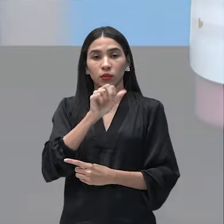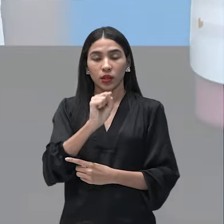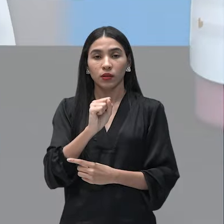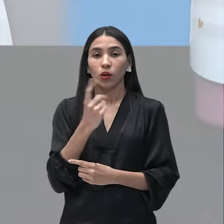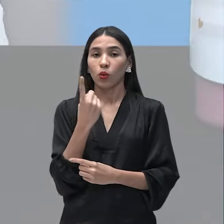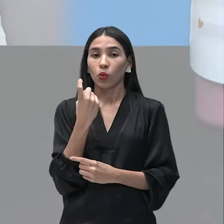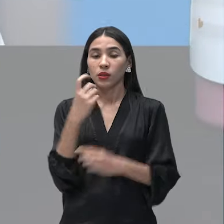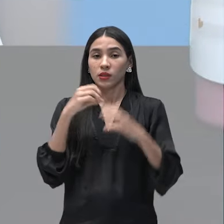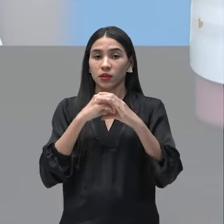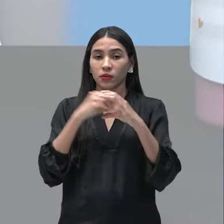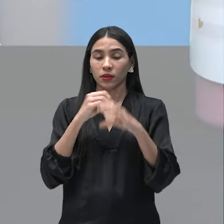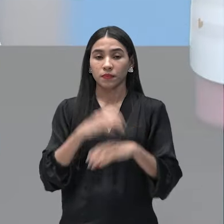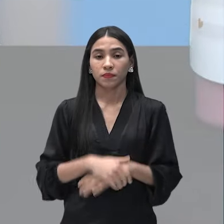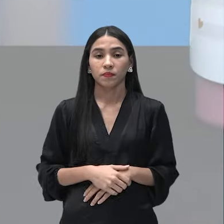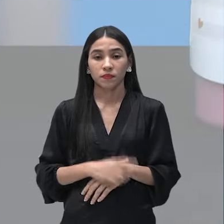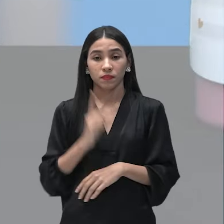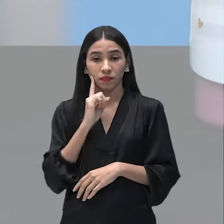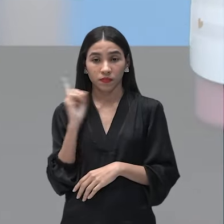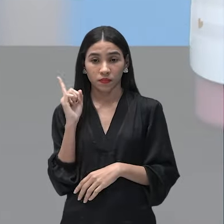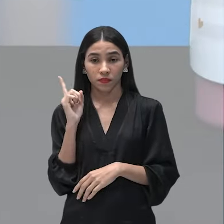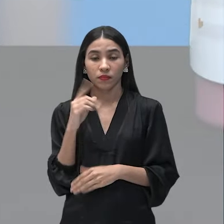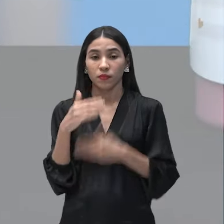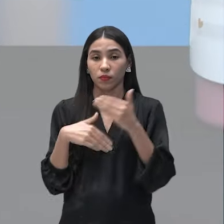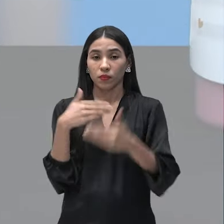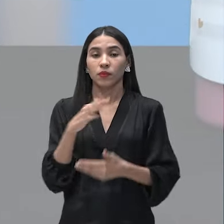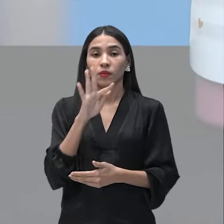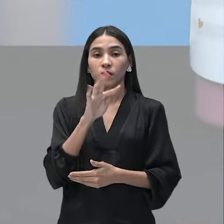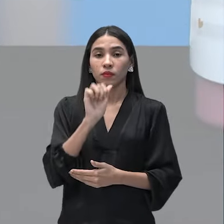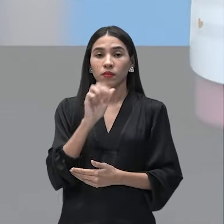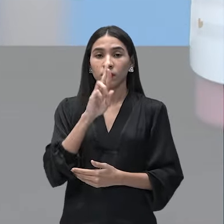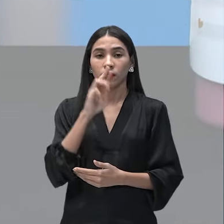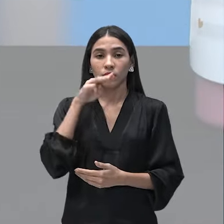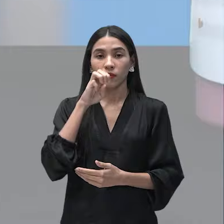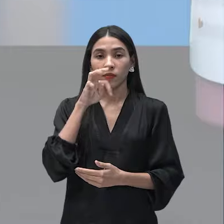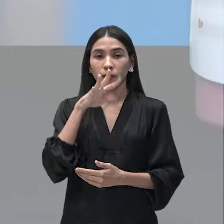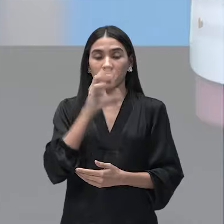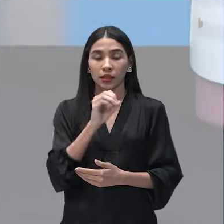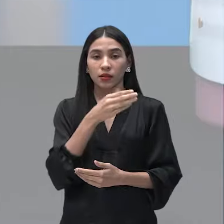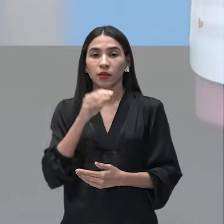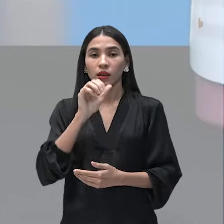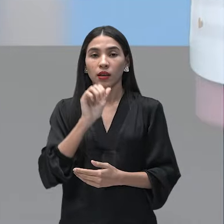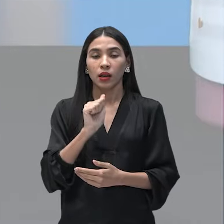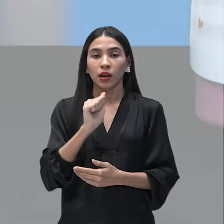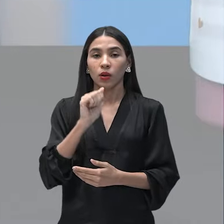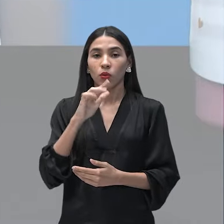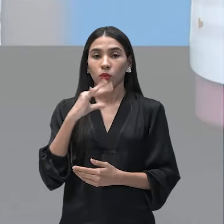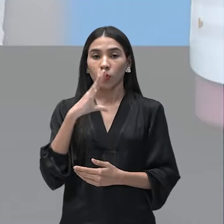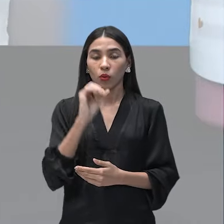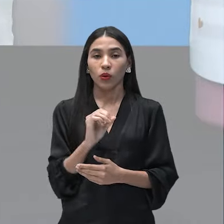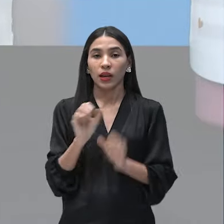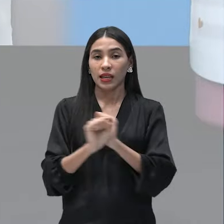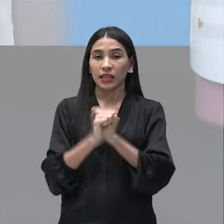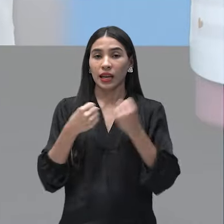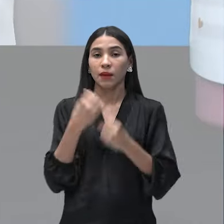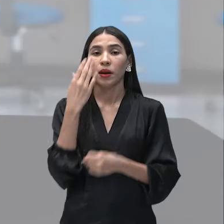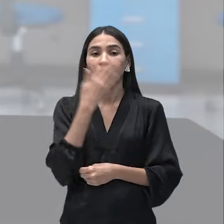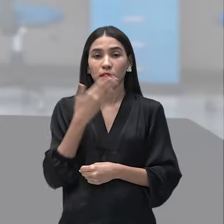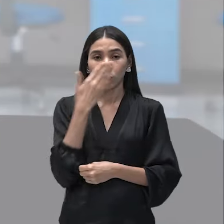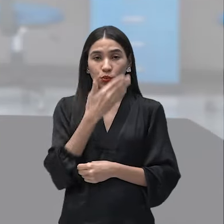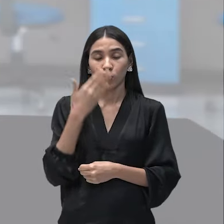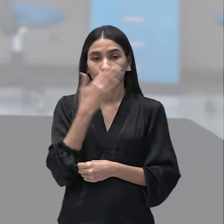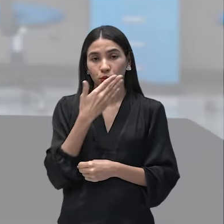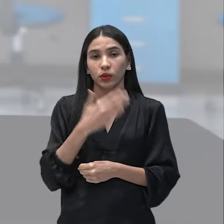Então, aqui ocorreu um processo que a gente chama de fermentação alcoólica, que é a quebra da glicose, a quebra